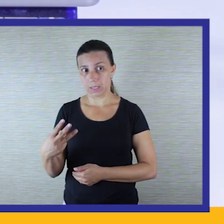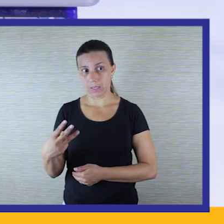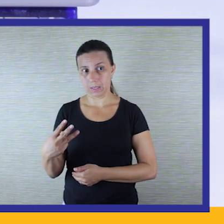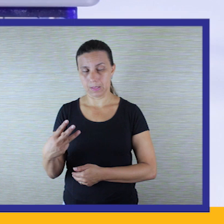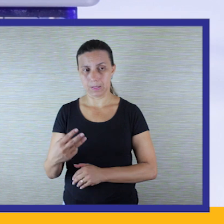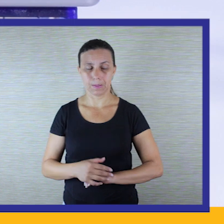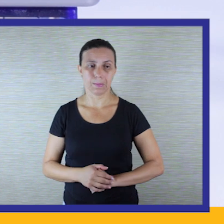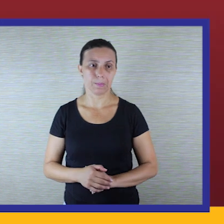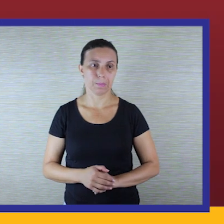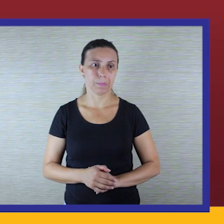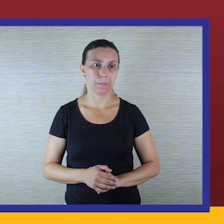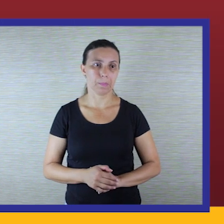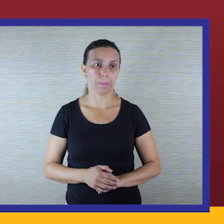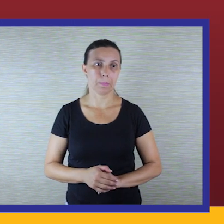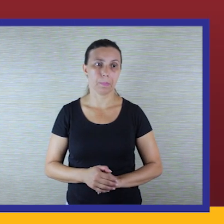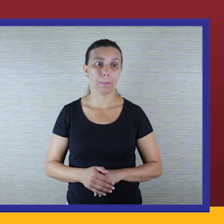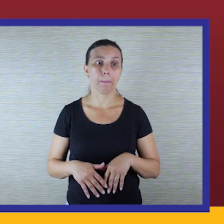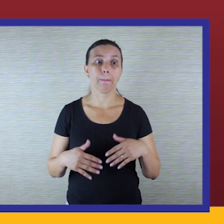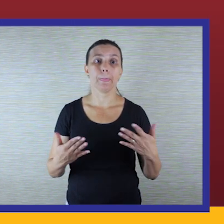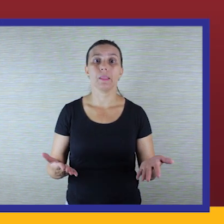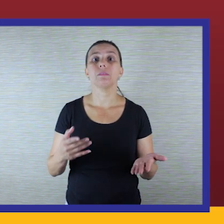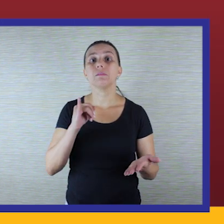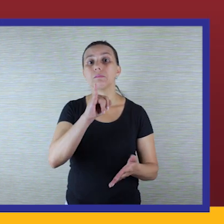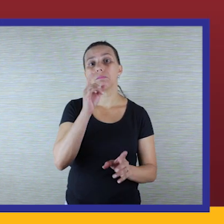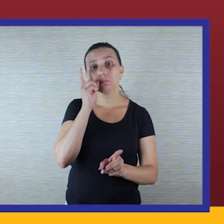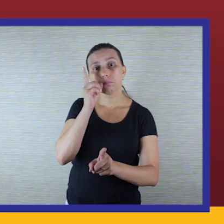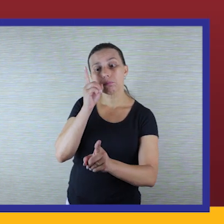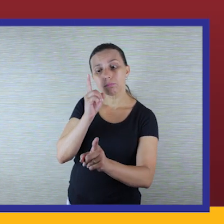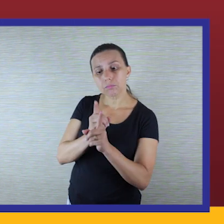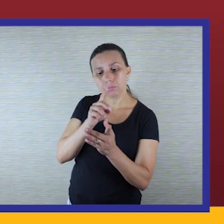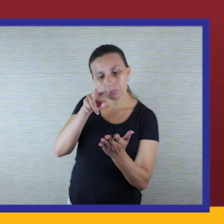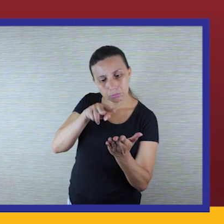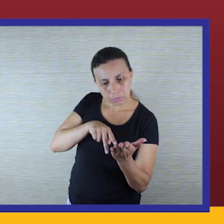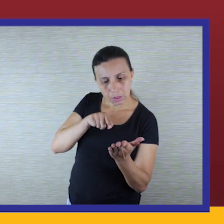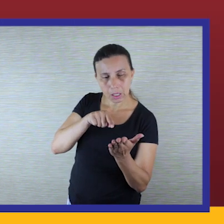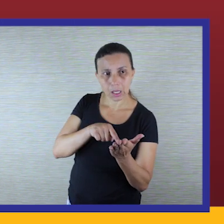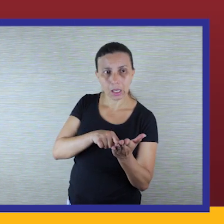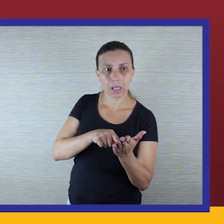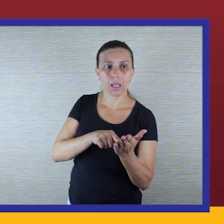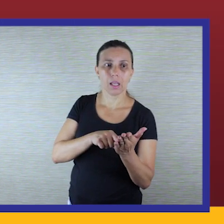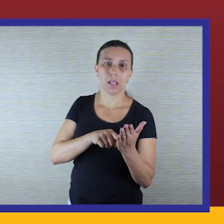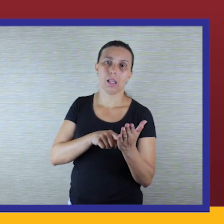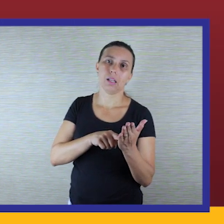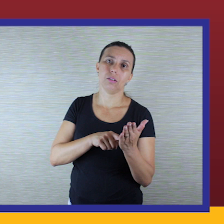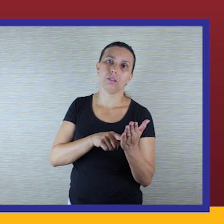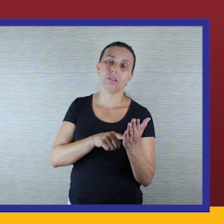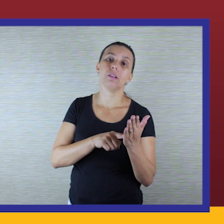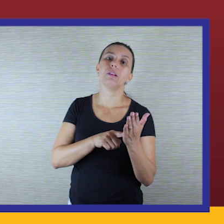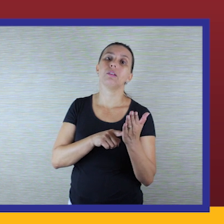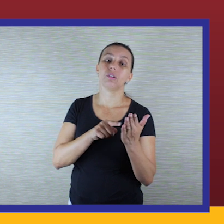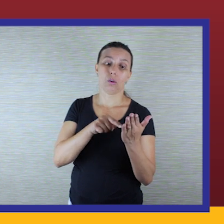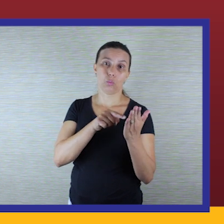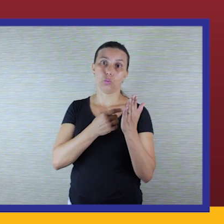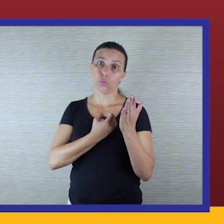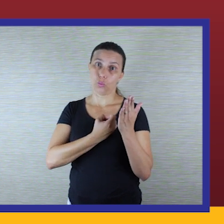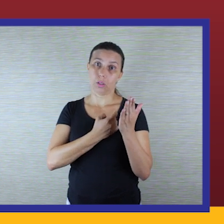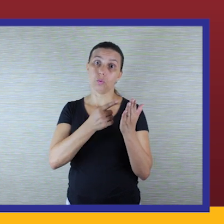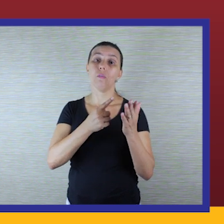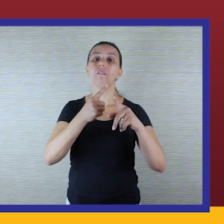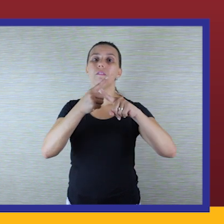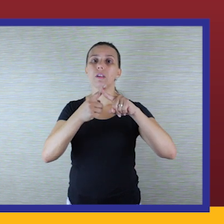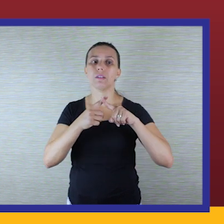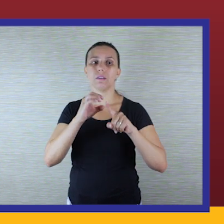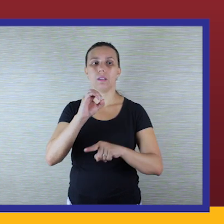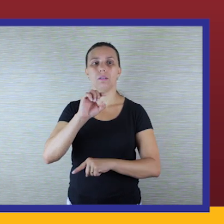temperatura. Então, a temperatura é igual à leitura vezes 0,49 em